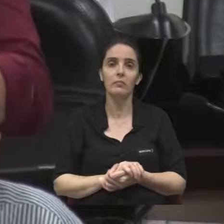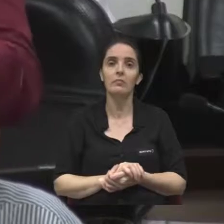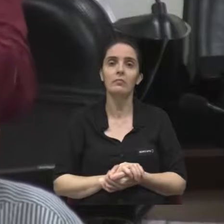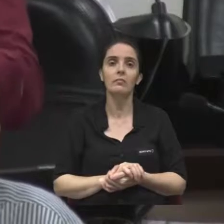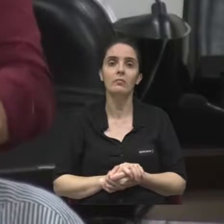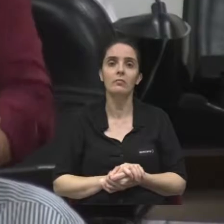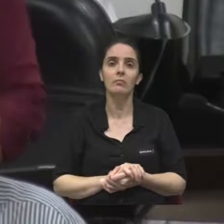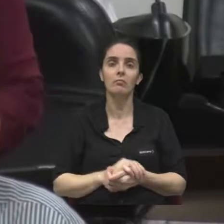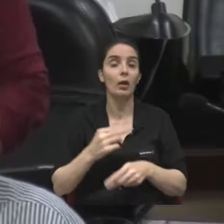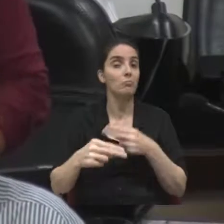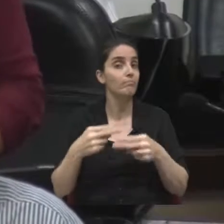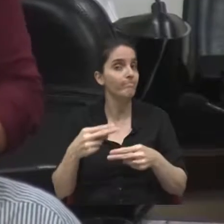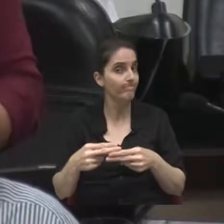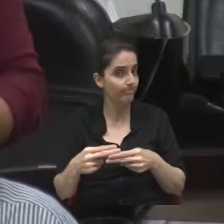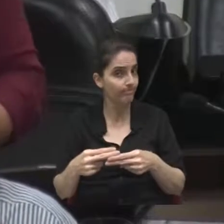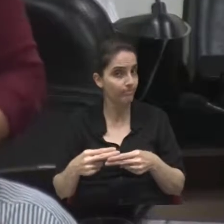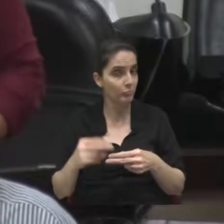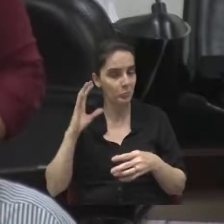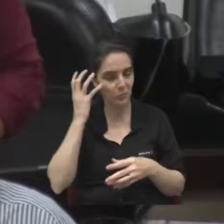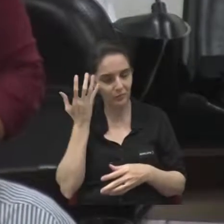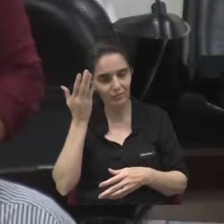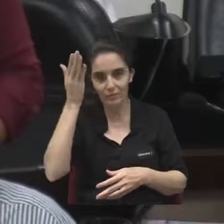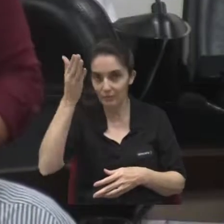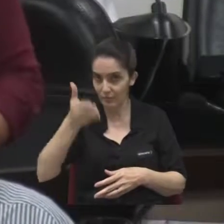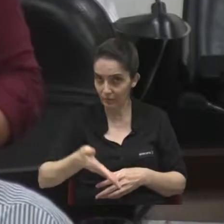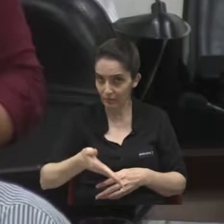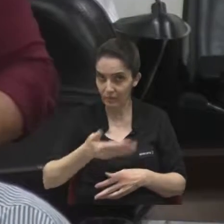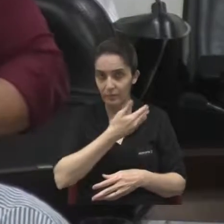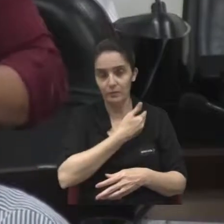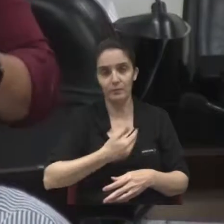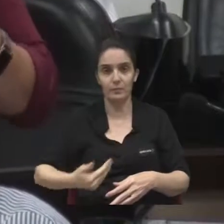Então, aconteceu agora no governo do Mário,